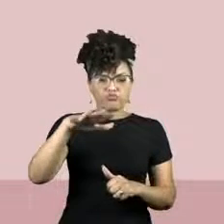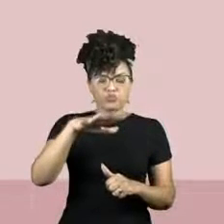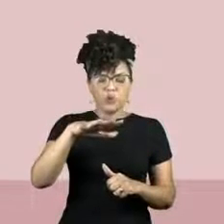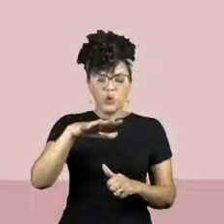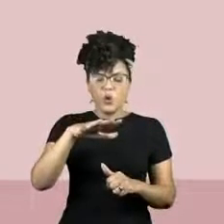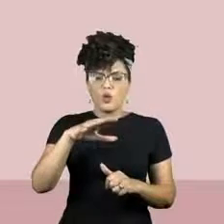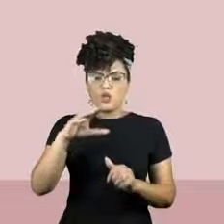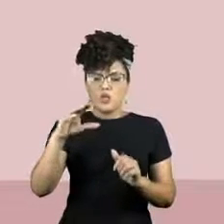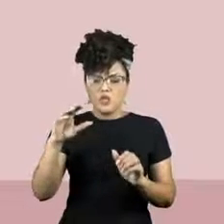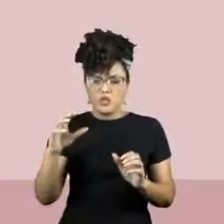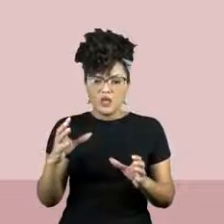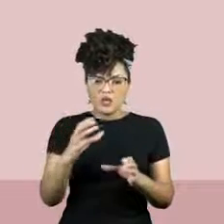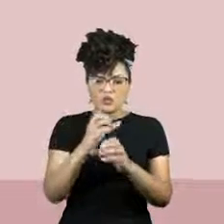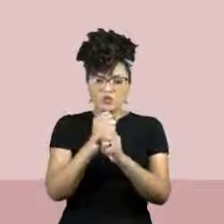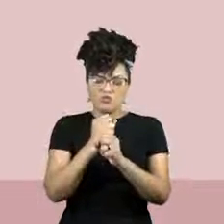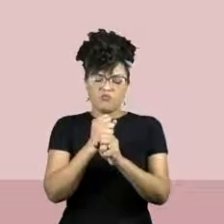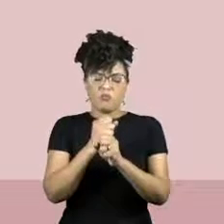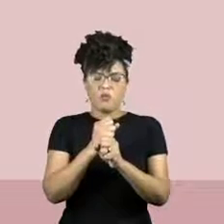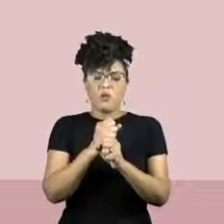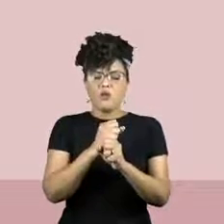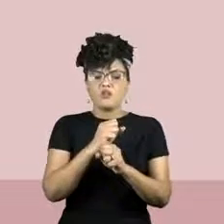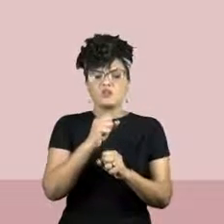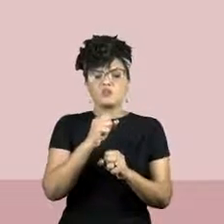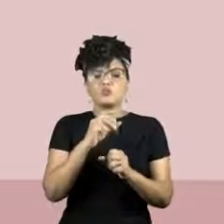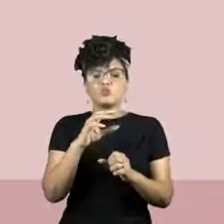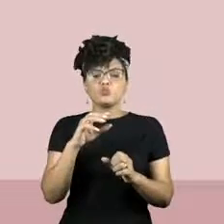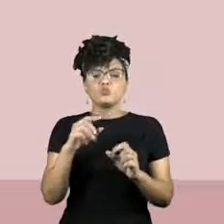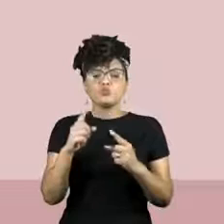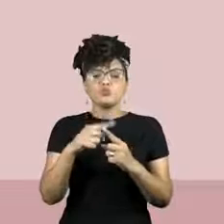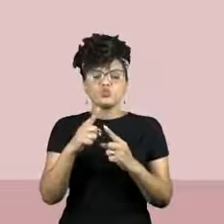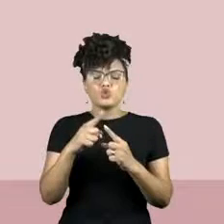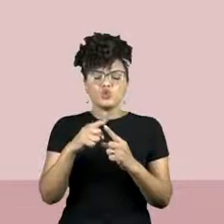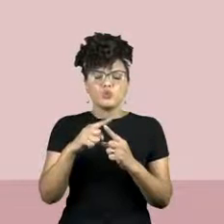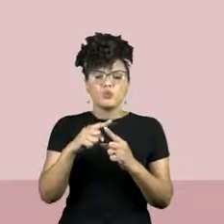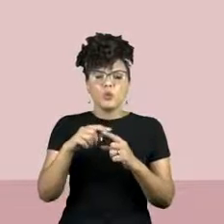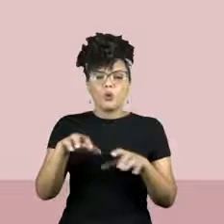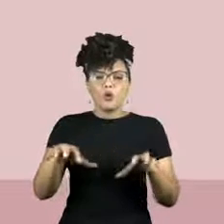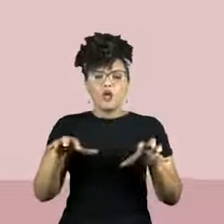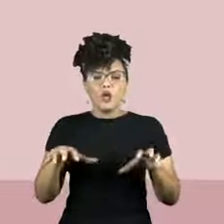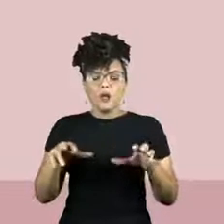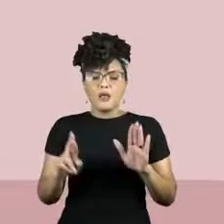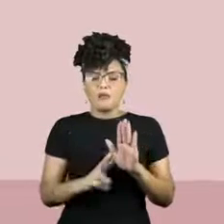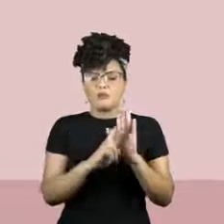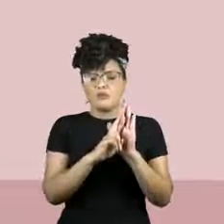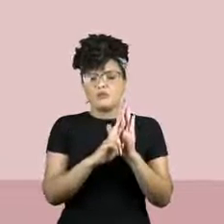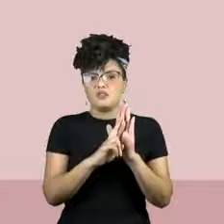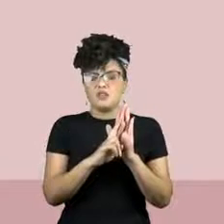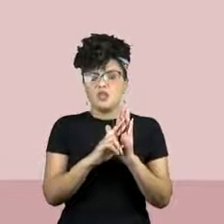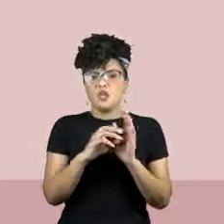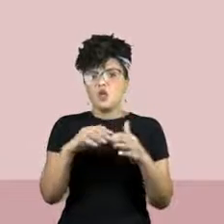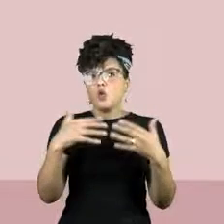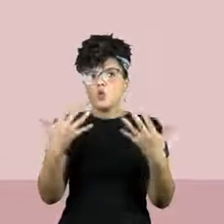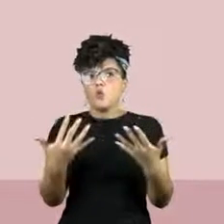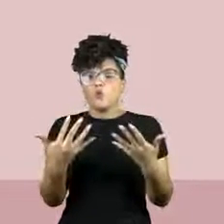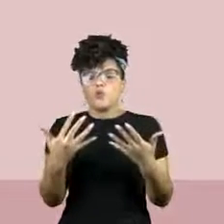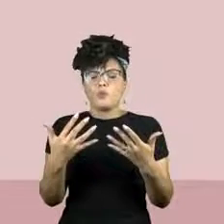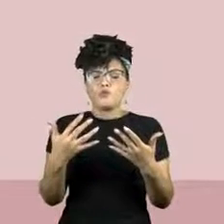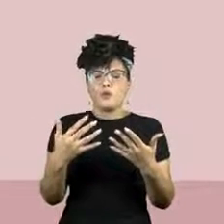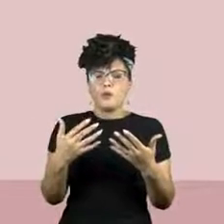modelo, né, em um terreno que representa a realidade, qual desses perfis vão ser mais representativos e quais deles vão me dar